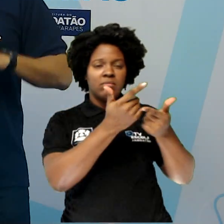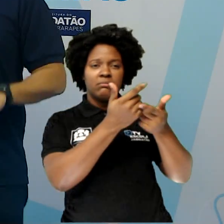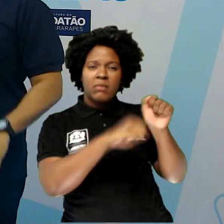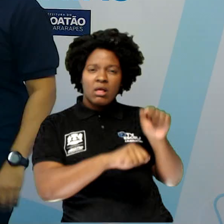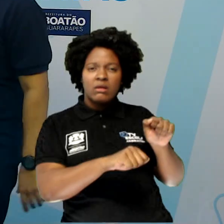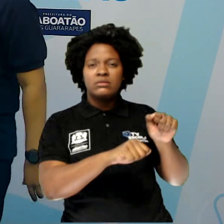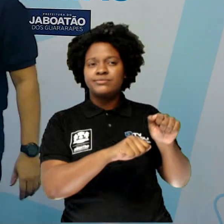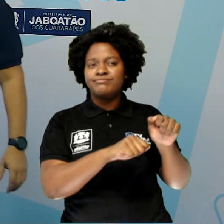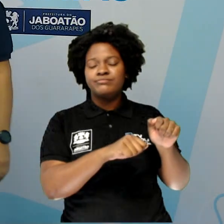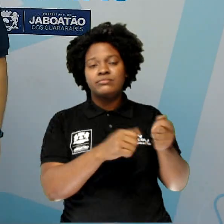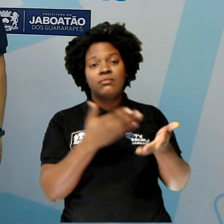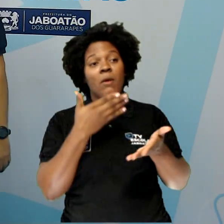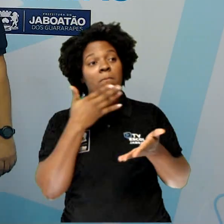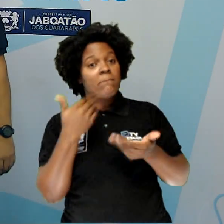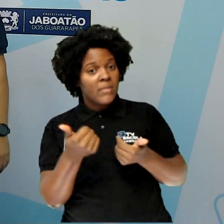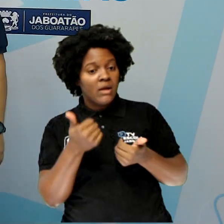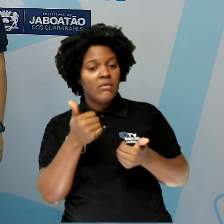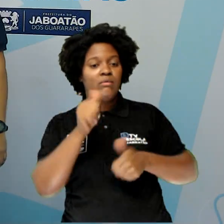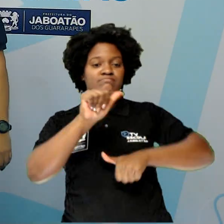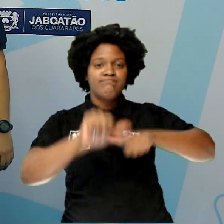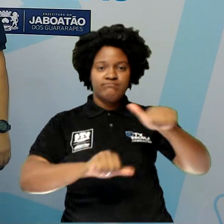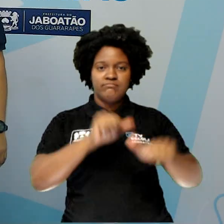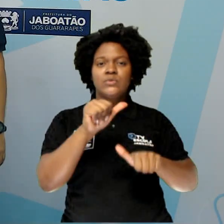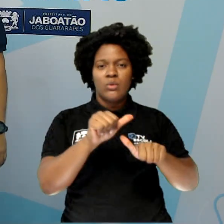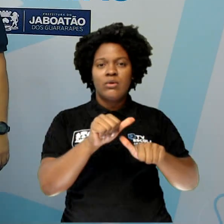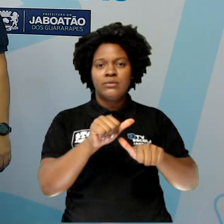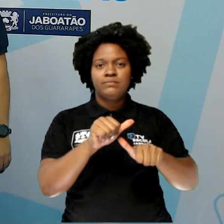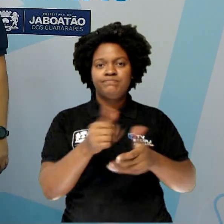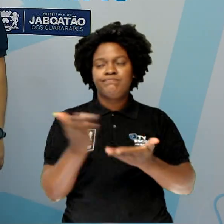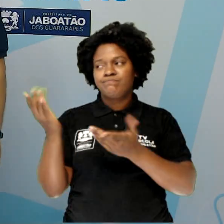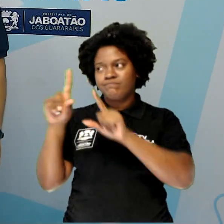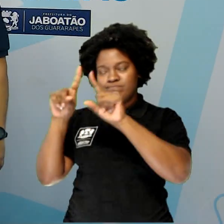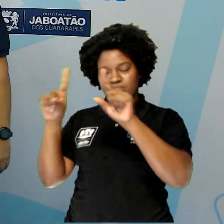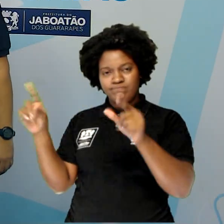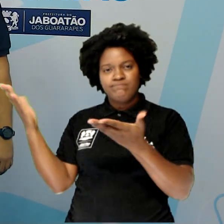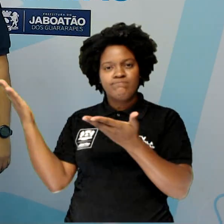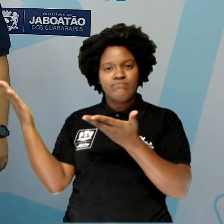O nome disso é obsolescência programada.